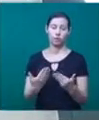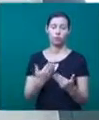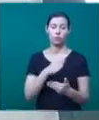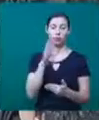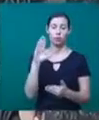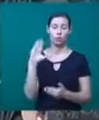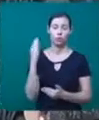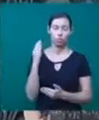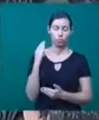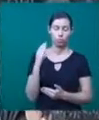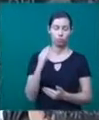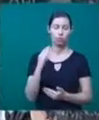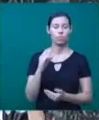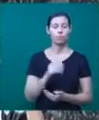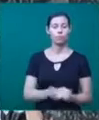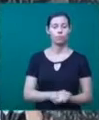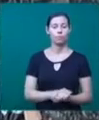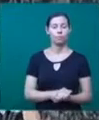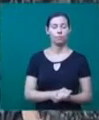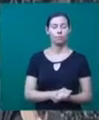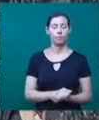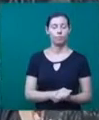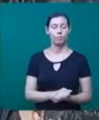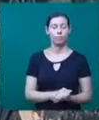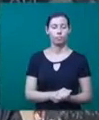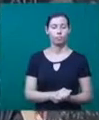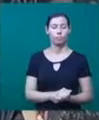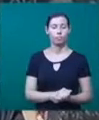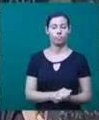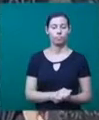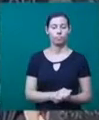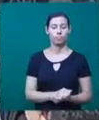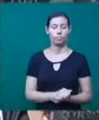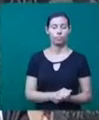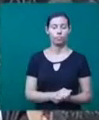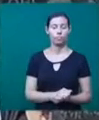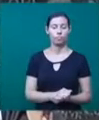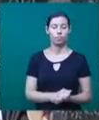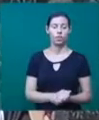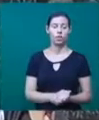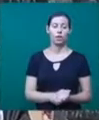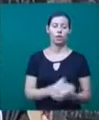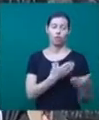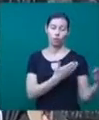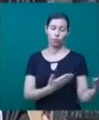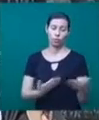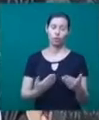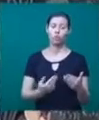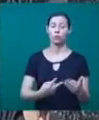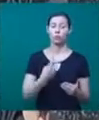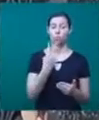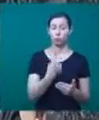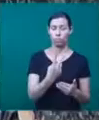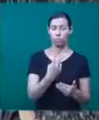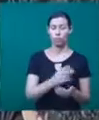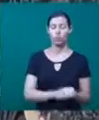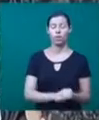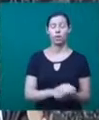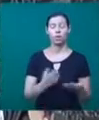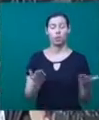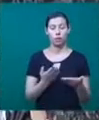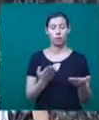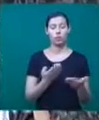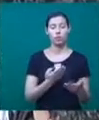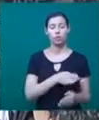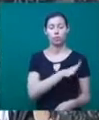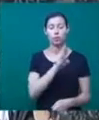A gente foi convidado pela segunda vez pela Bienal, quarta Bienal de Bucaramanga, na Colômbia.